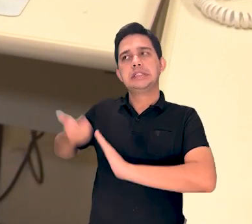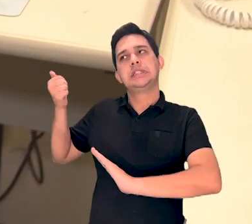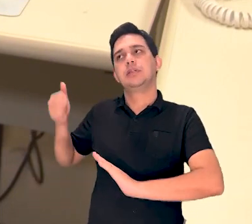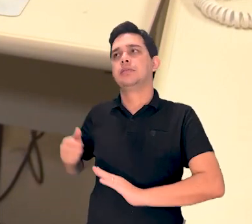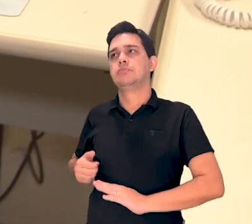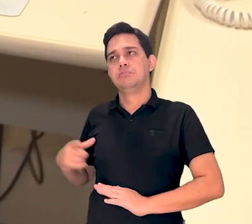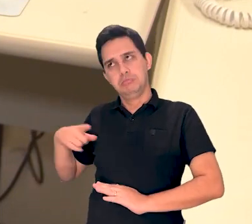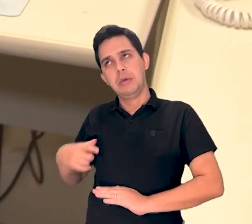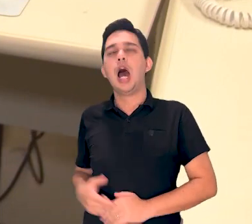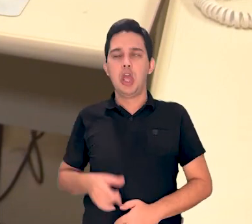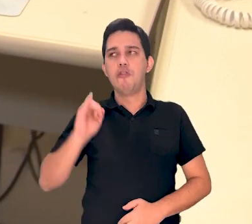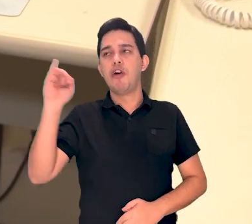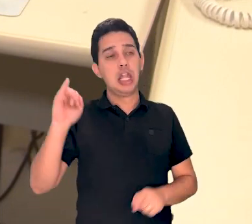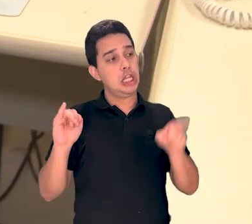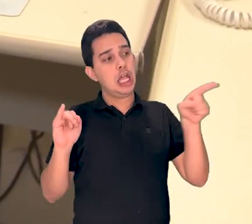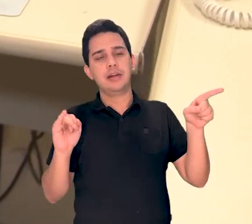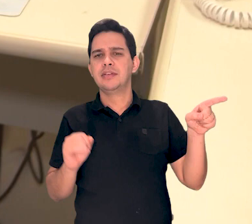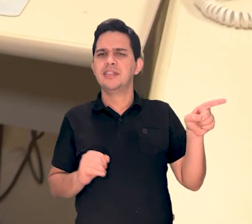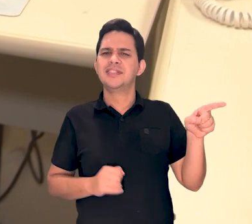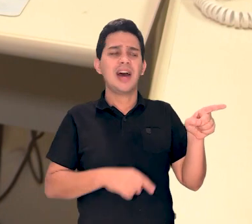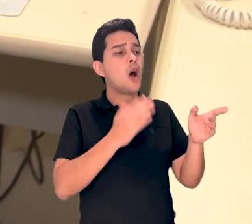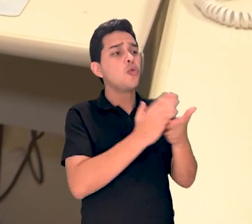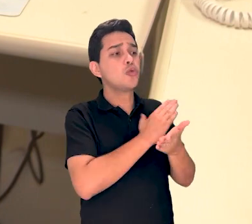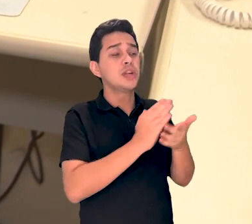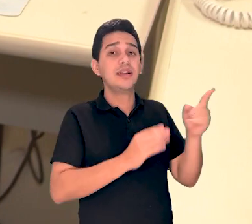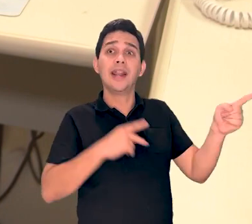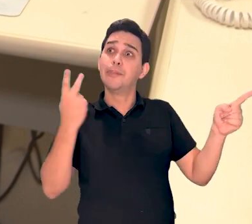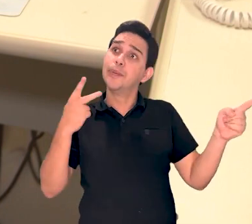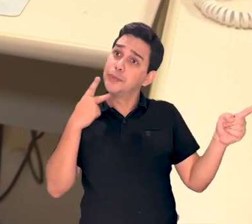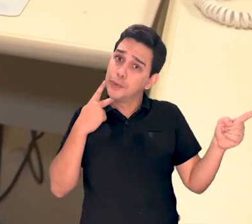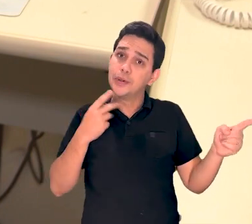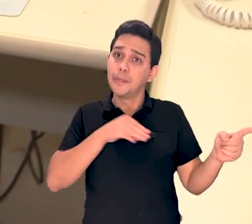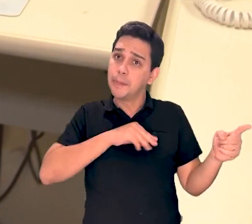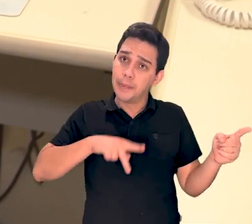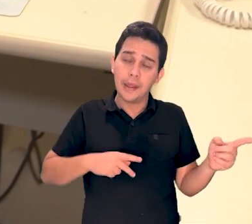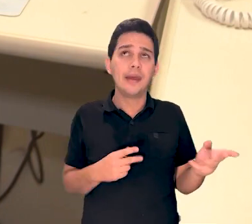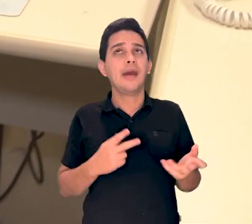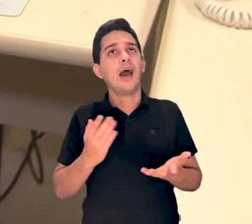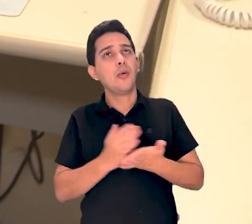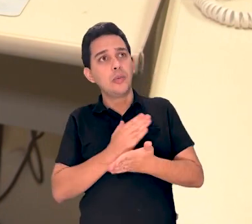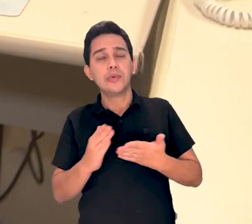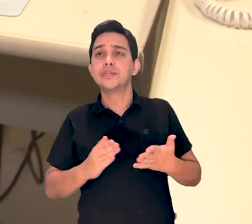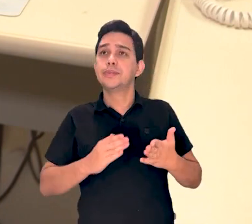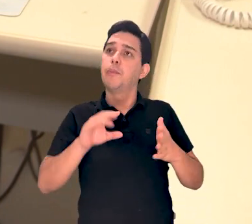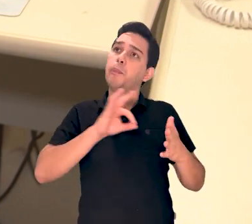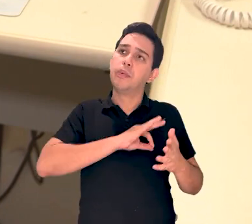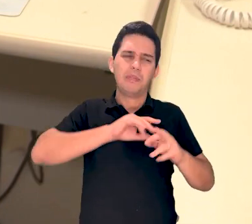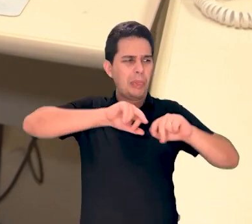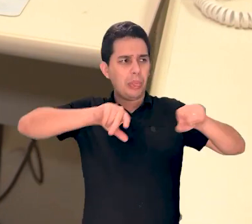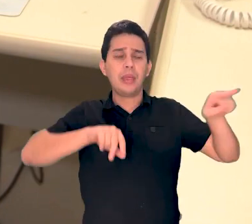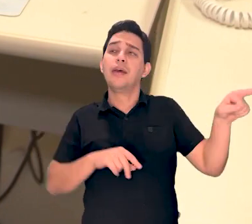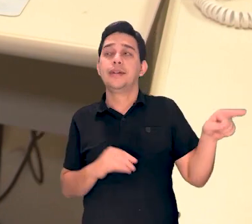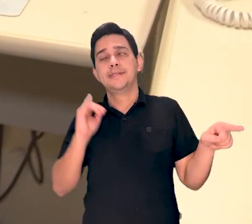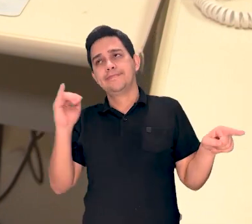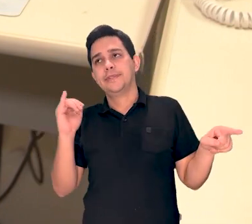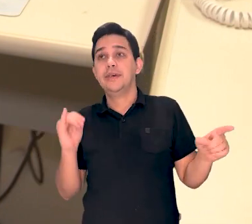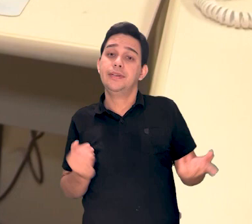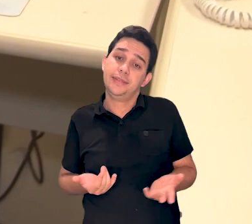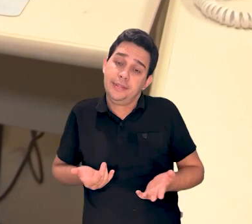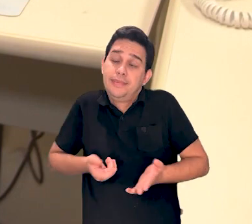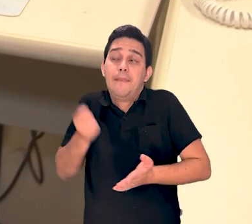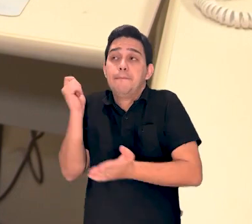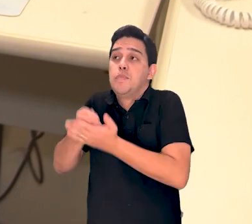quer dizer essa é a colaboração foi muito